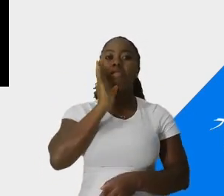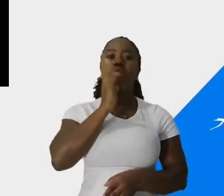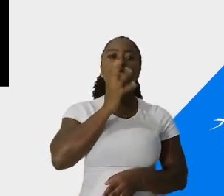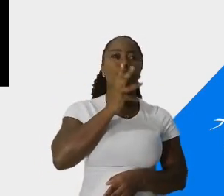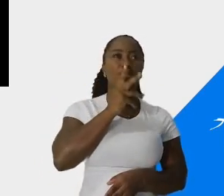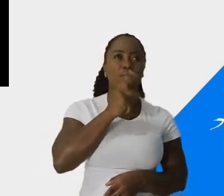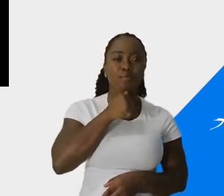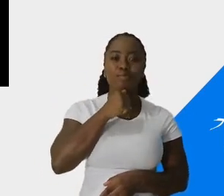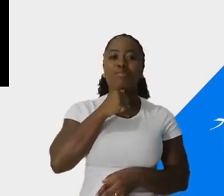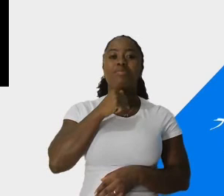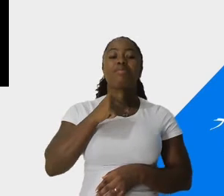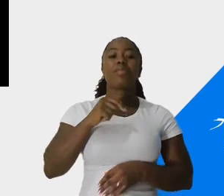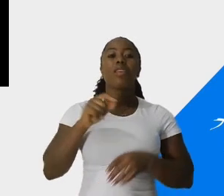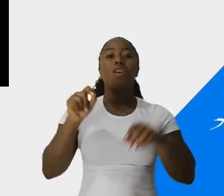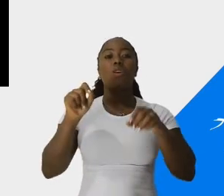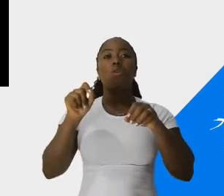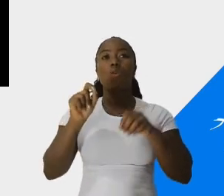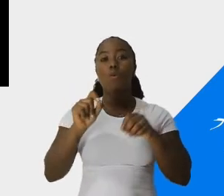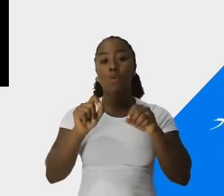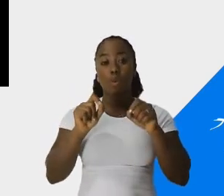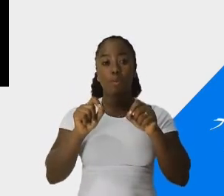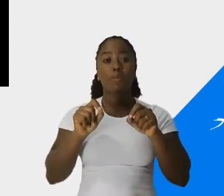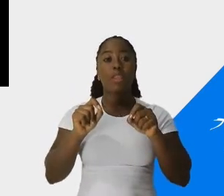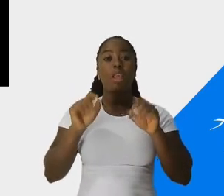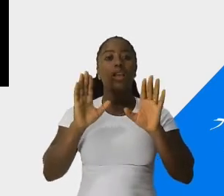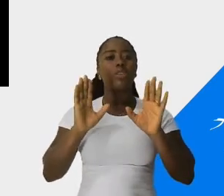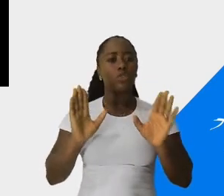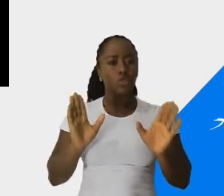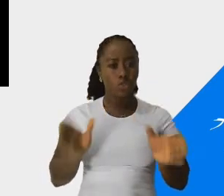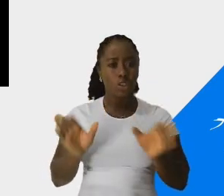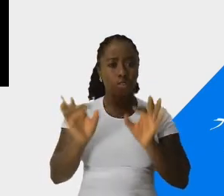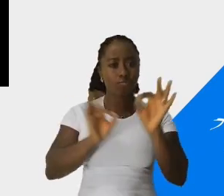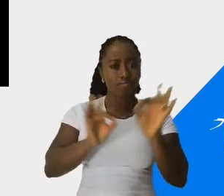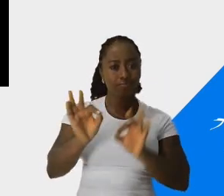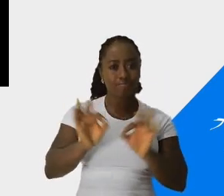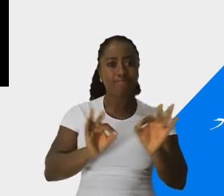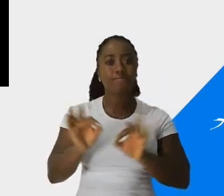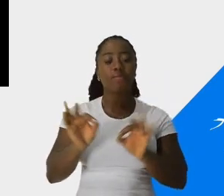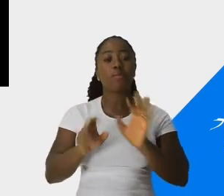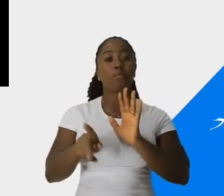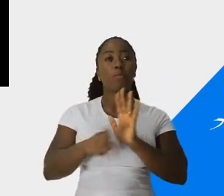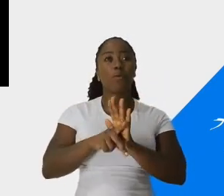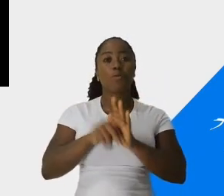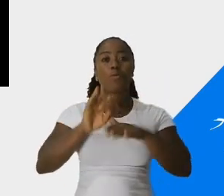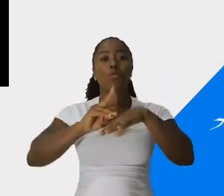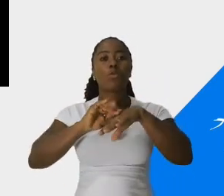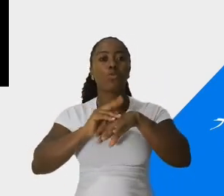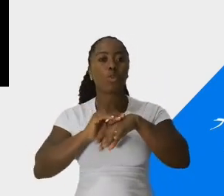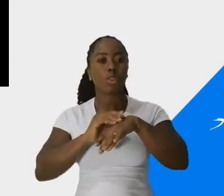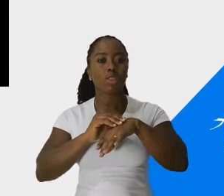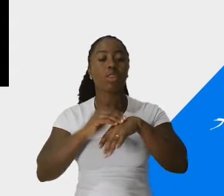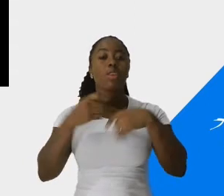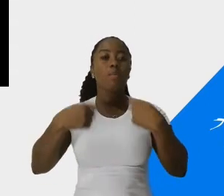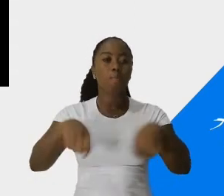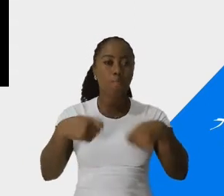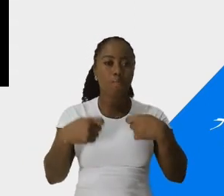ela incluiu a epilepsia como sendo uma doença prioritária e que precisa, sim, de uma coordenação,